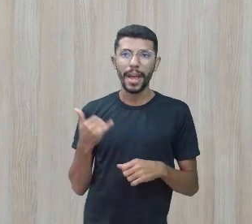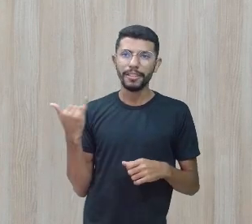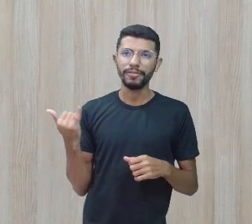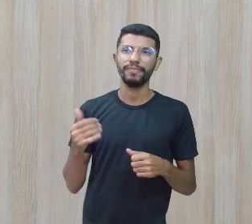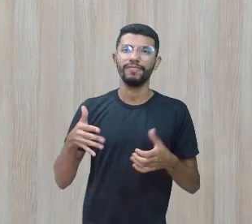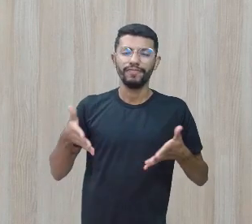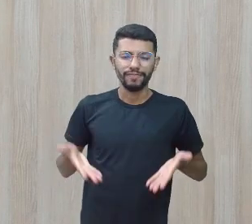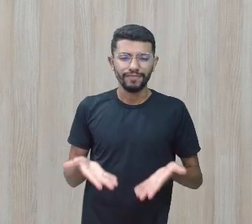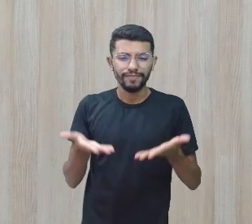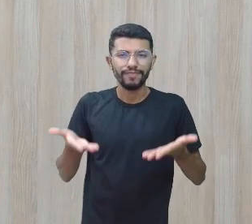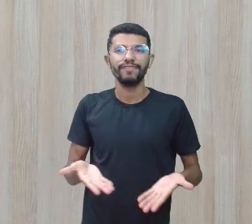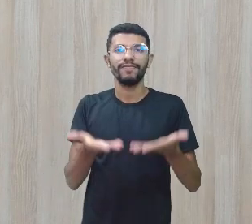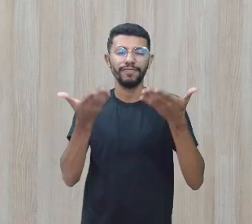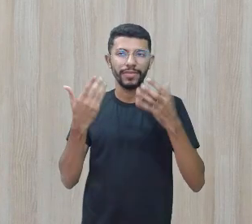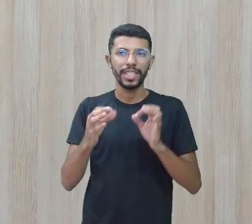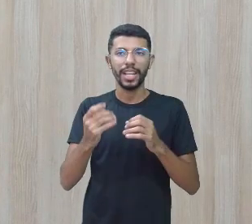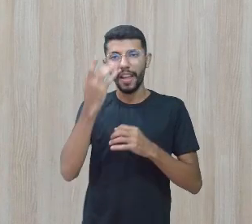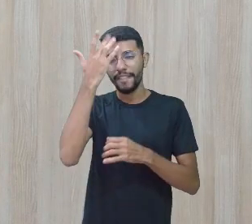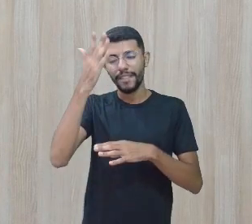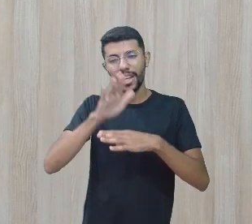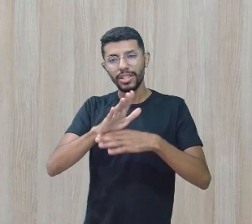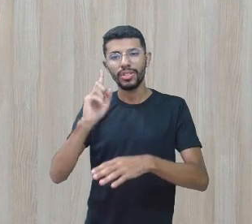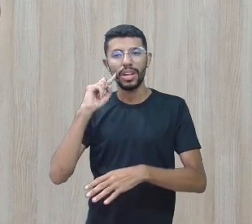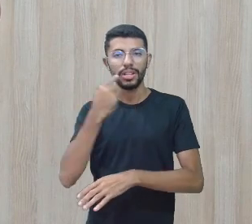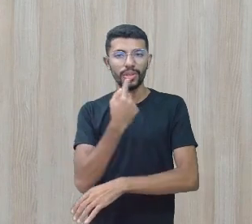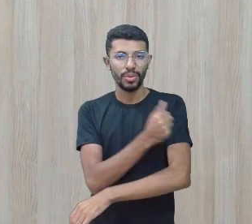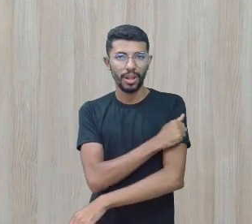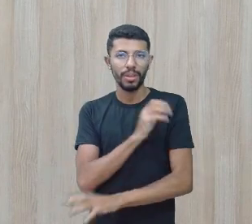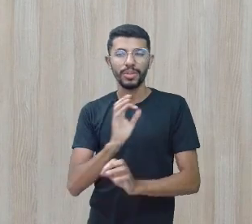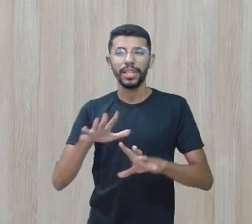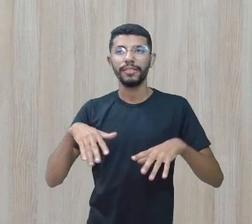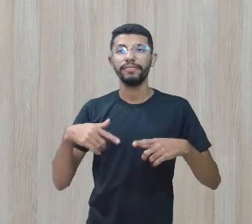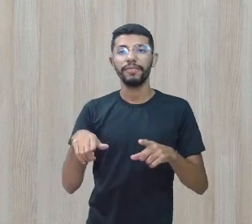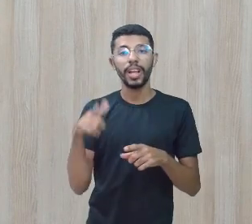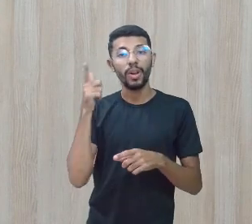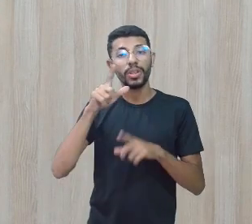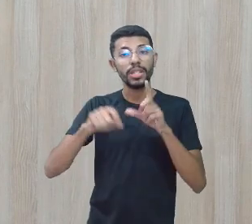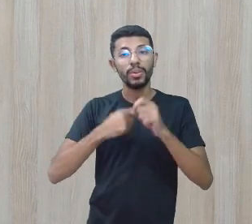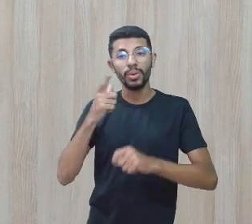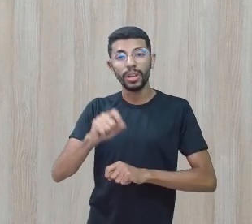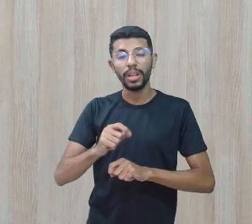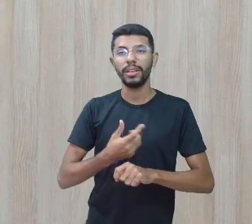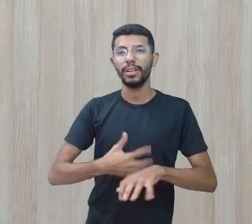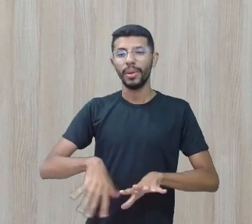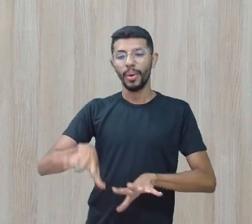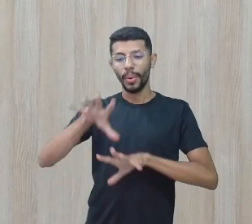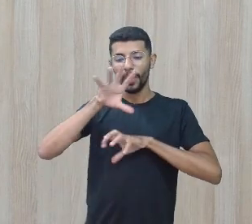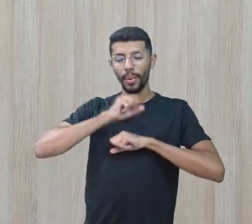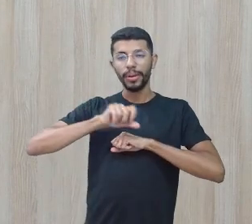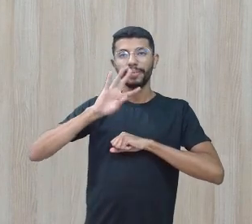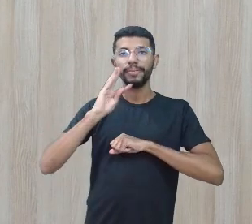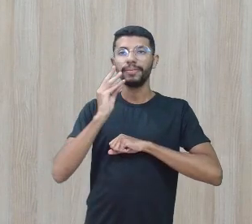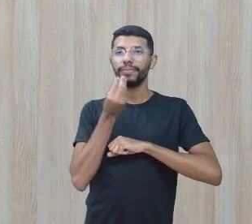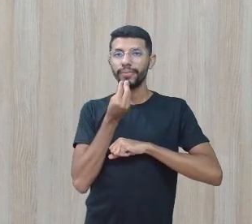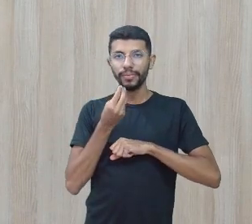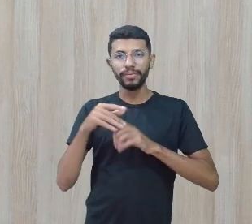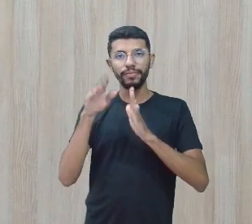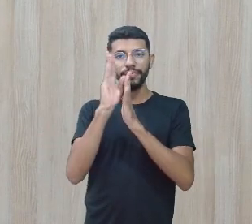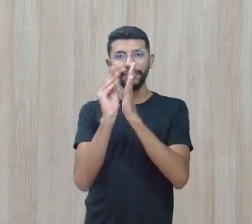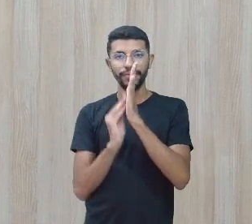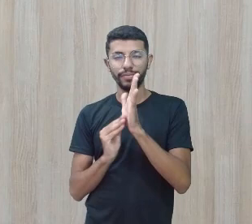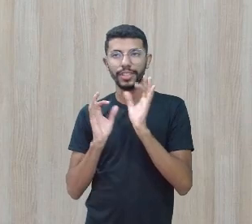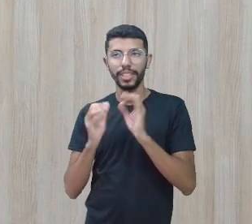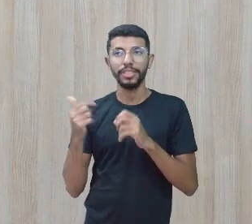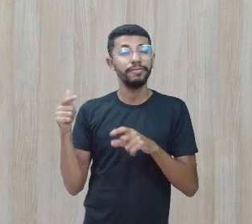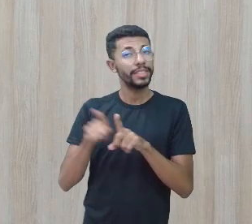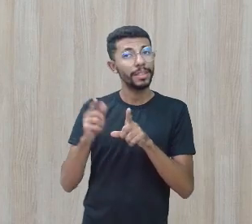facilitar o estudante surdo, né, a se apropriar mais rapidamente desse conteúdo